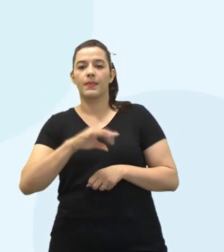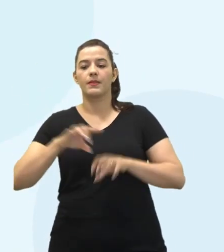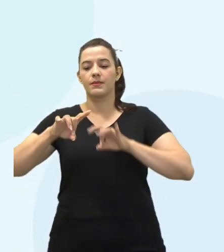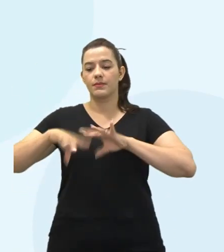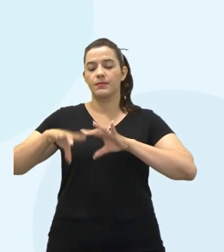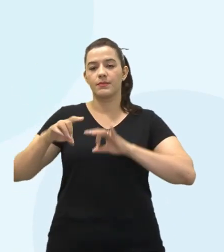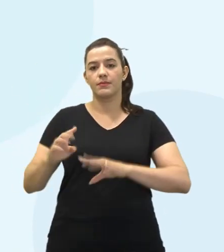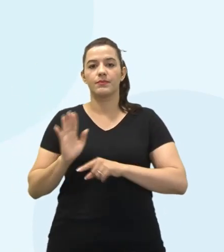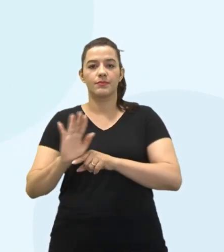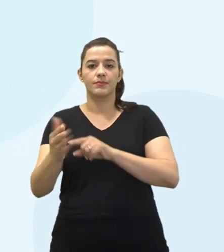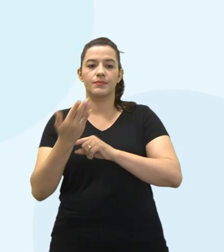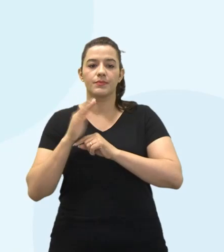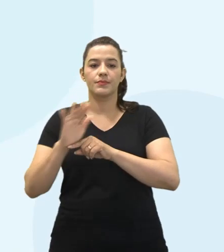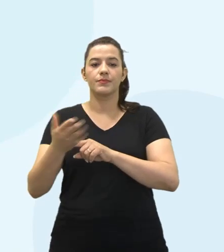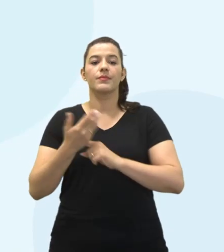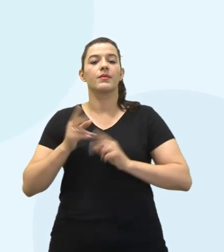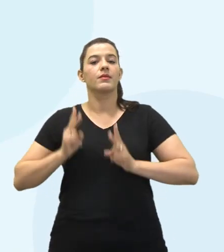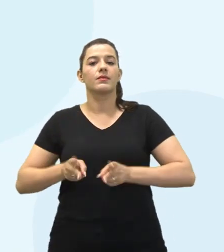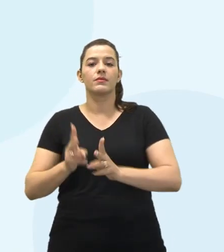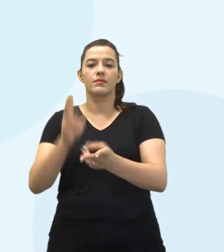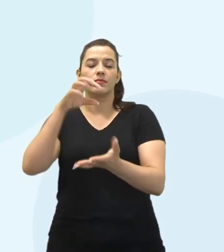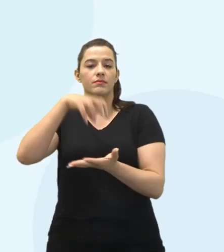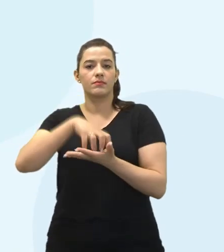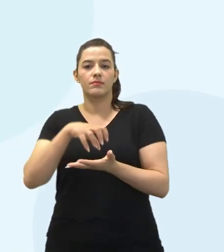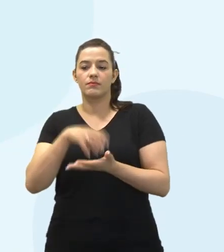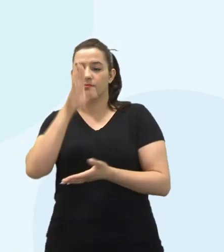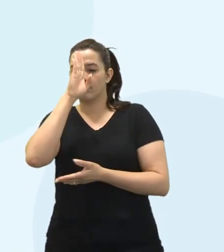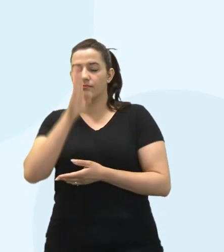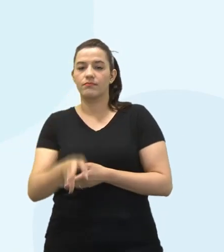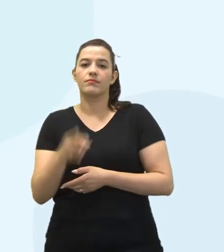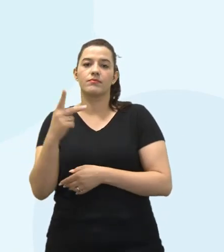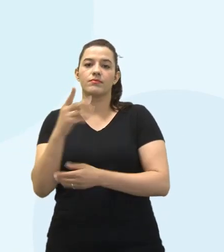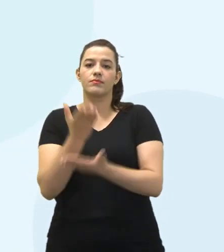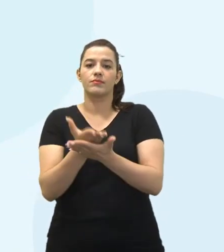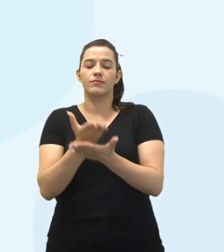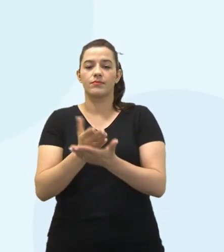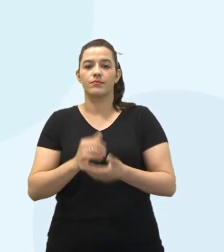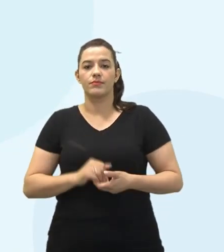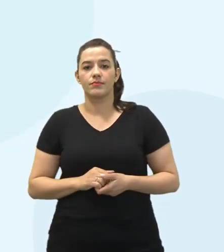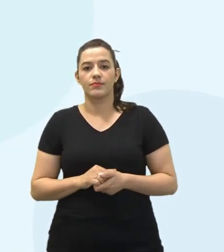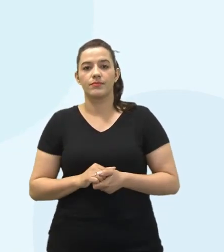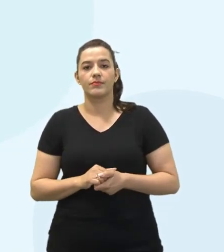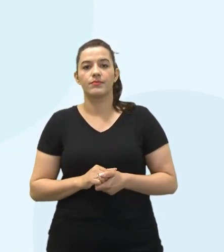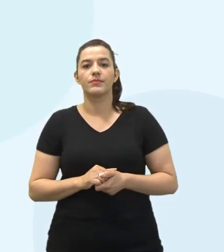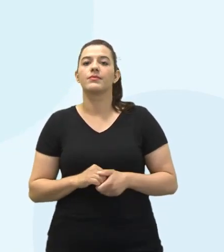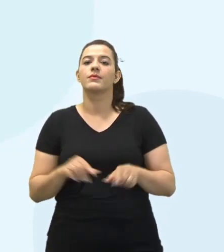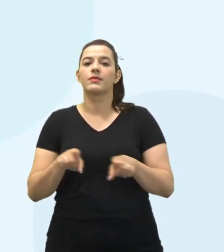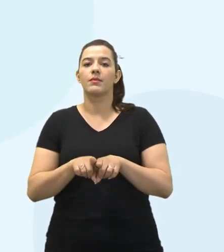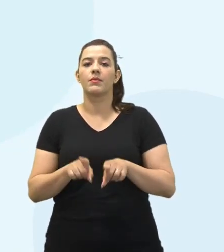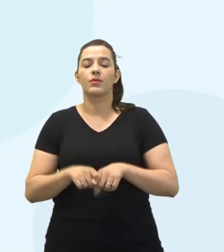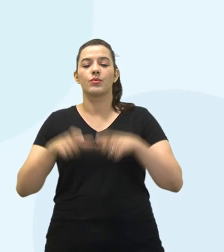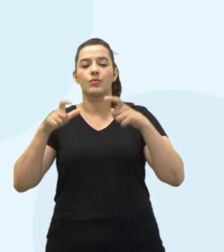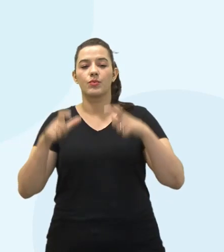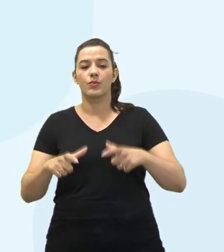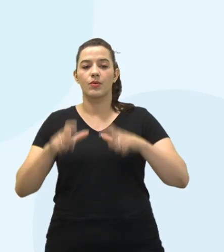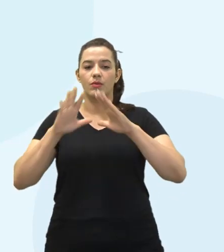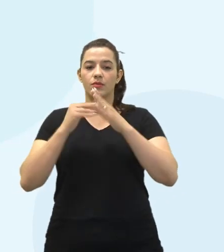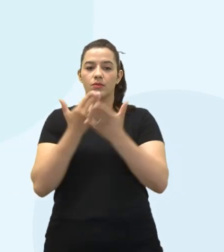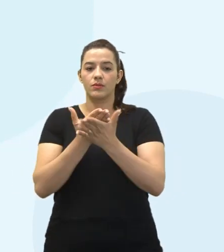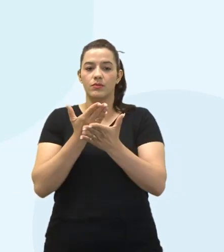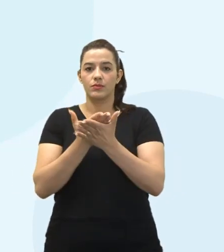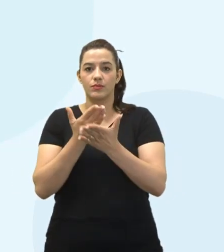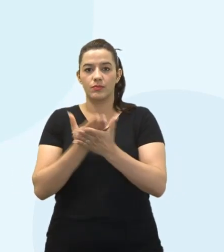metodologias colaborativas centradas no estudante então a própria o próprio espaço escolar ele